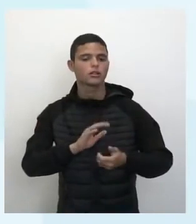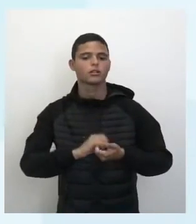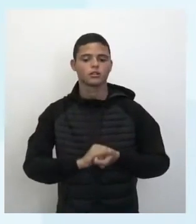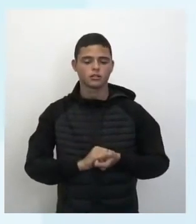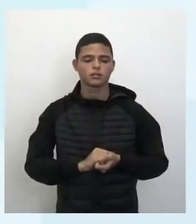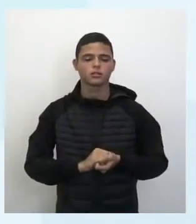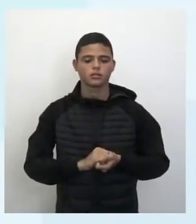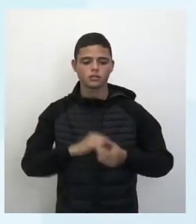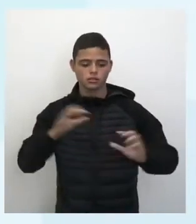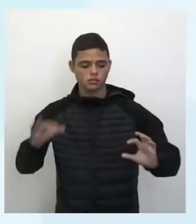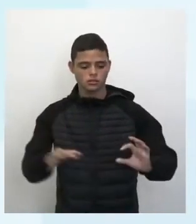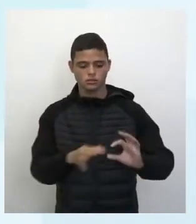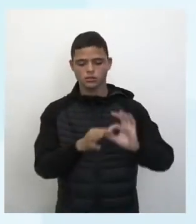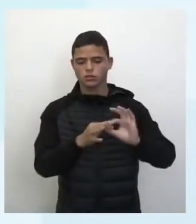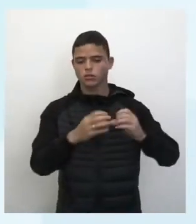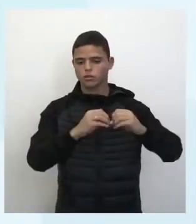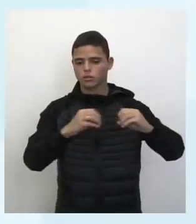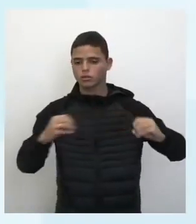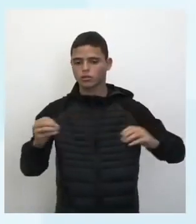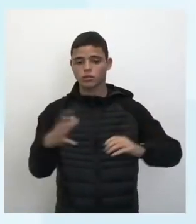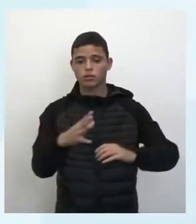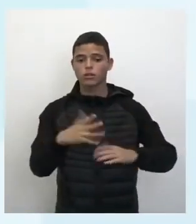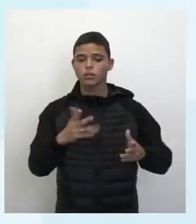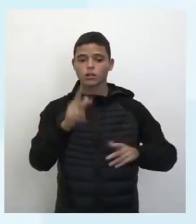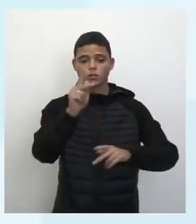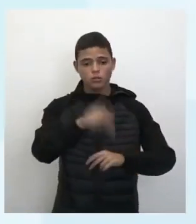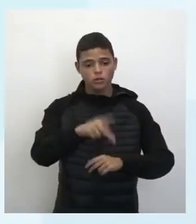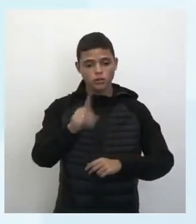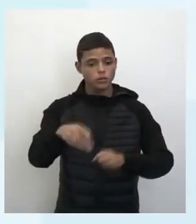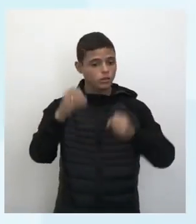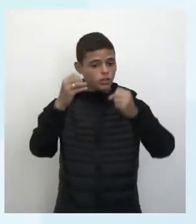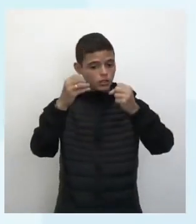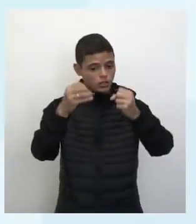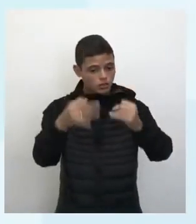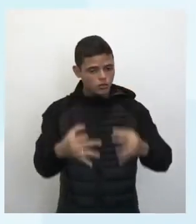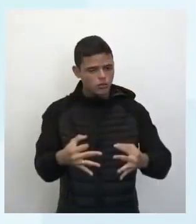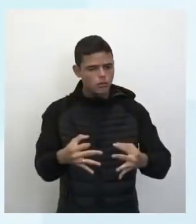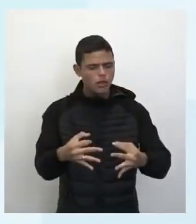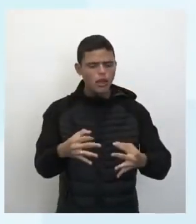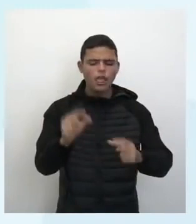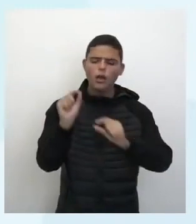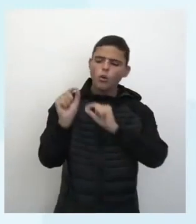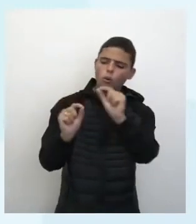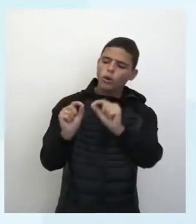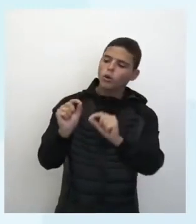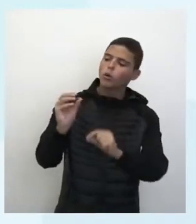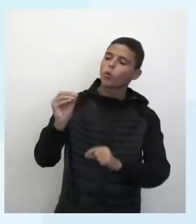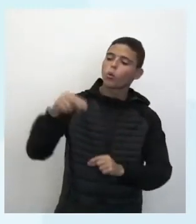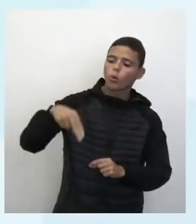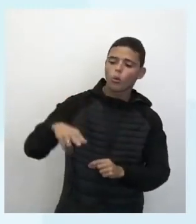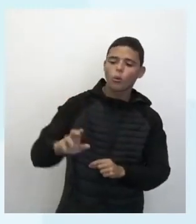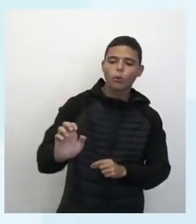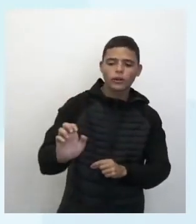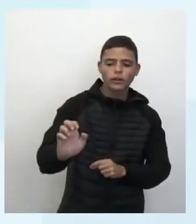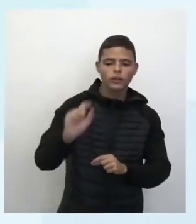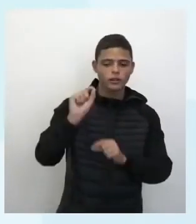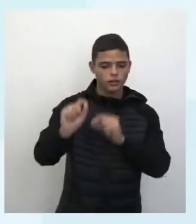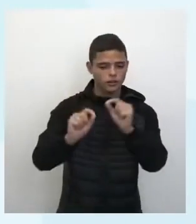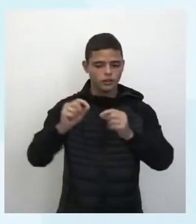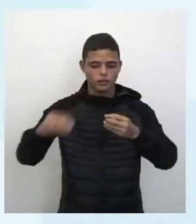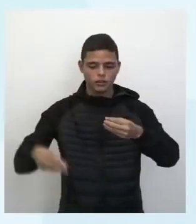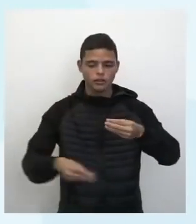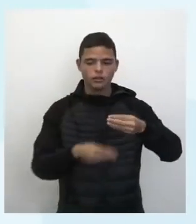verbal que forma a outra oração. Então, o professor explicou. Aí é sempre isso. O professor explicou o quê? Percebe que a gente precisa de um complemento para o